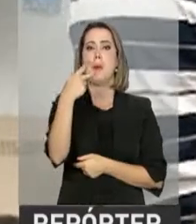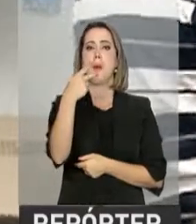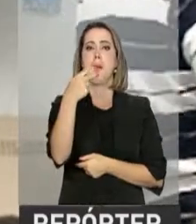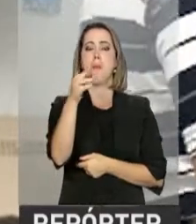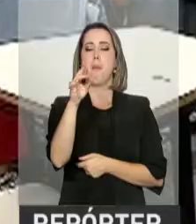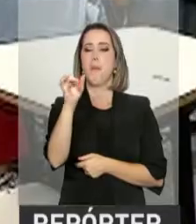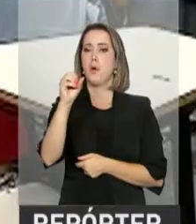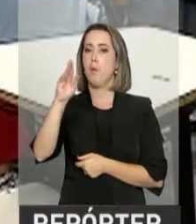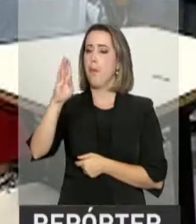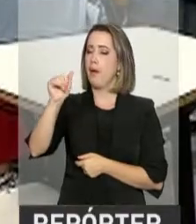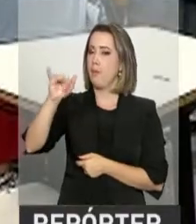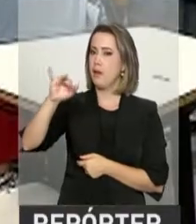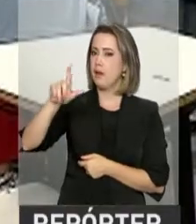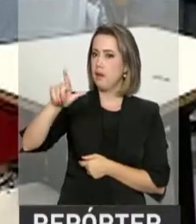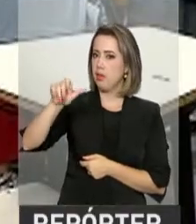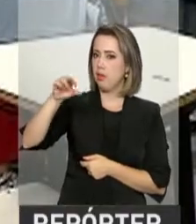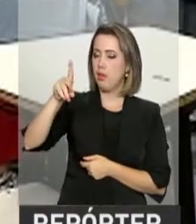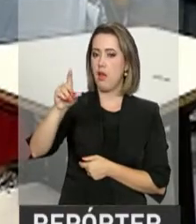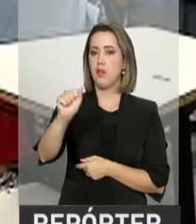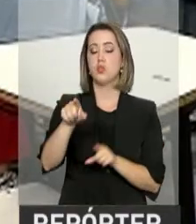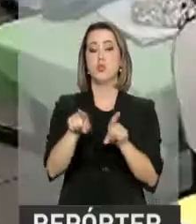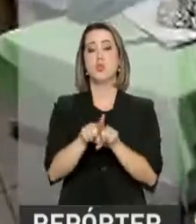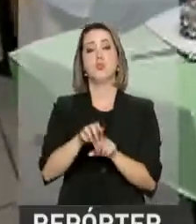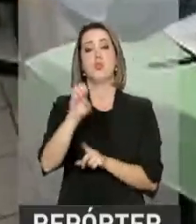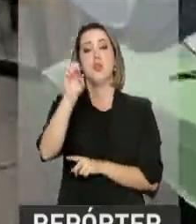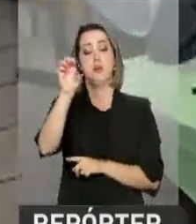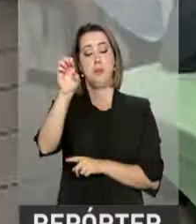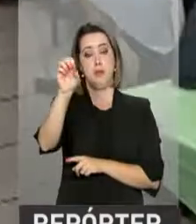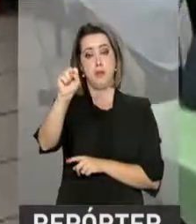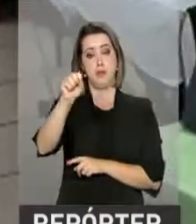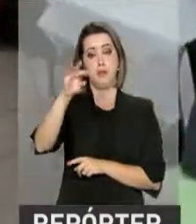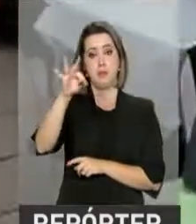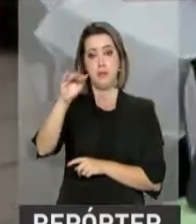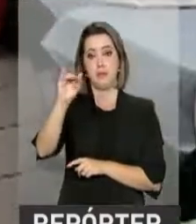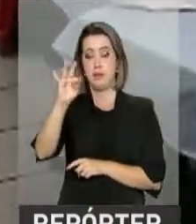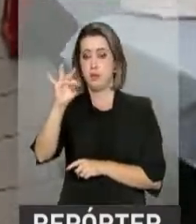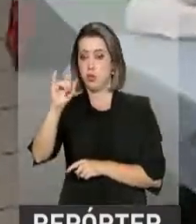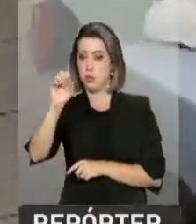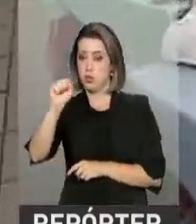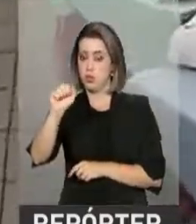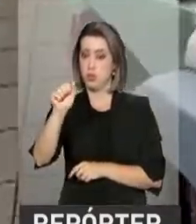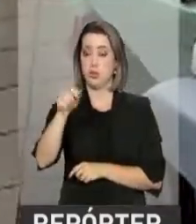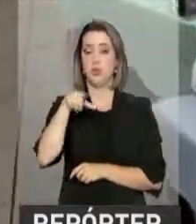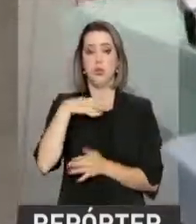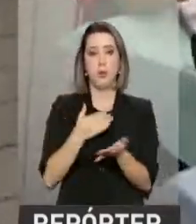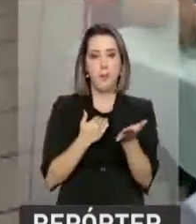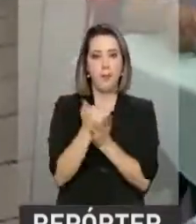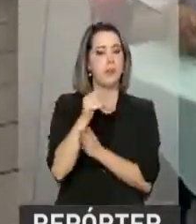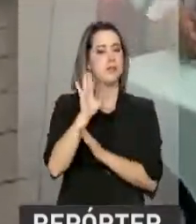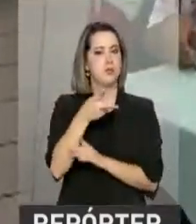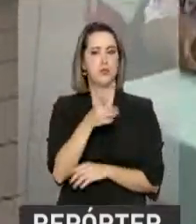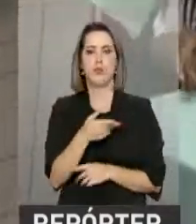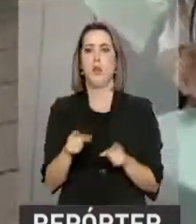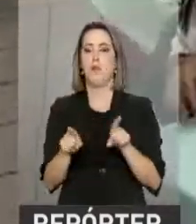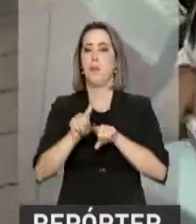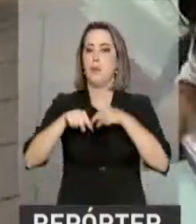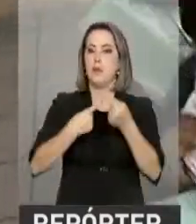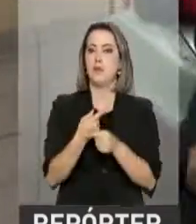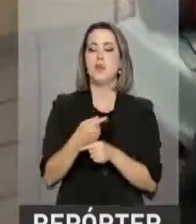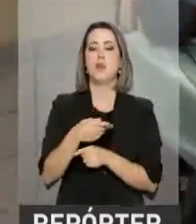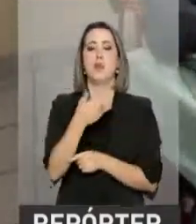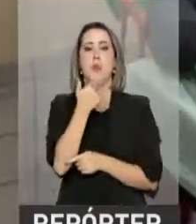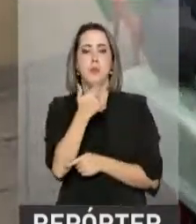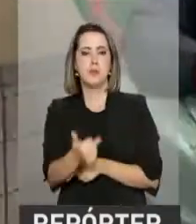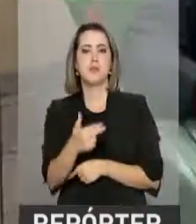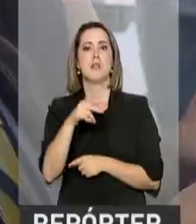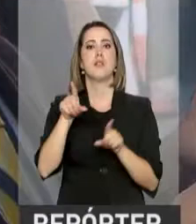estatística já nas séries iniciais a doença também passa a ser obrigatório a partir do 6º ano além de